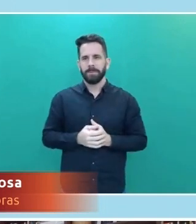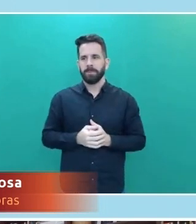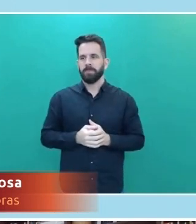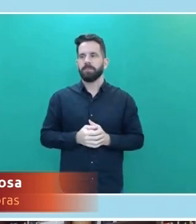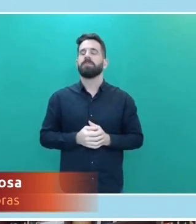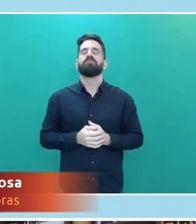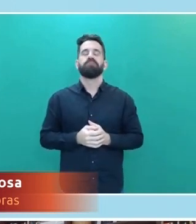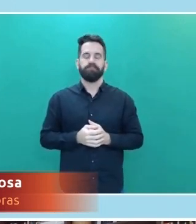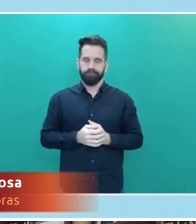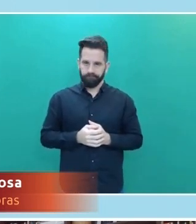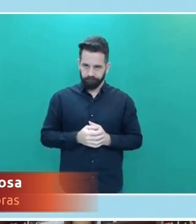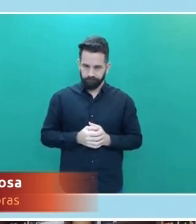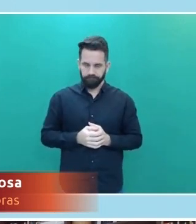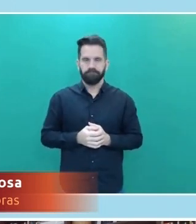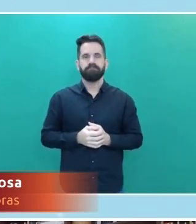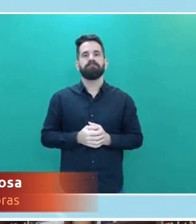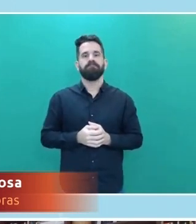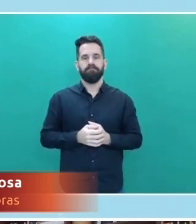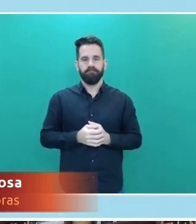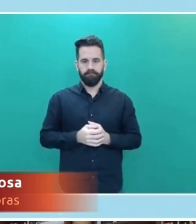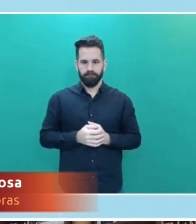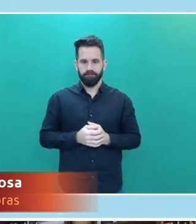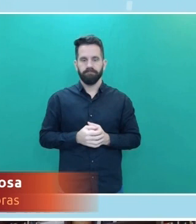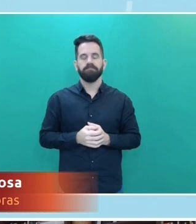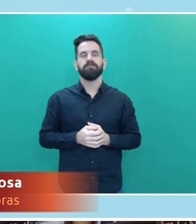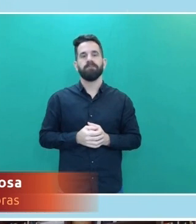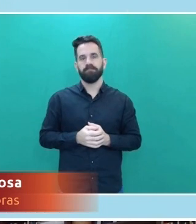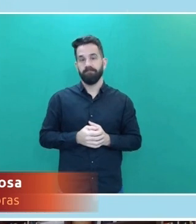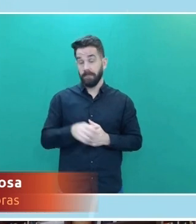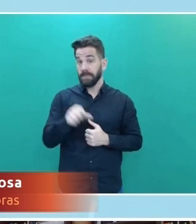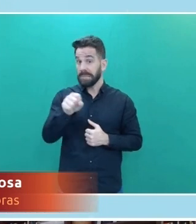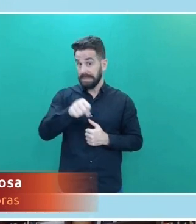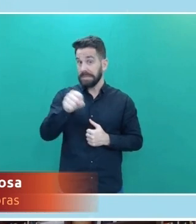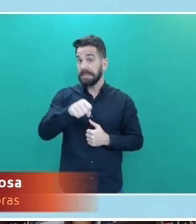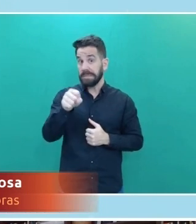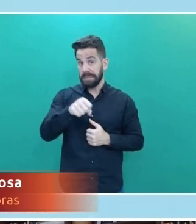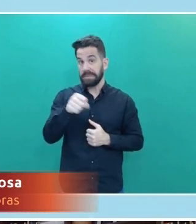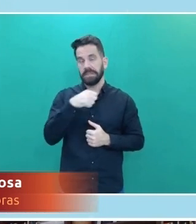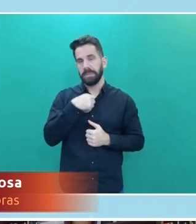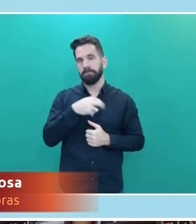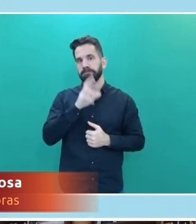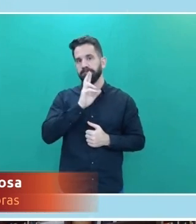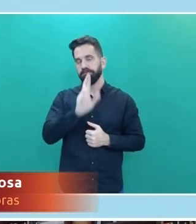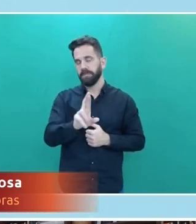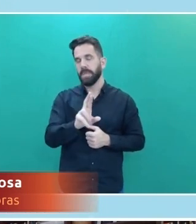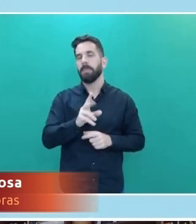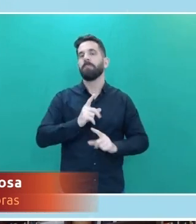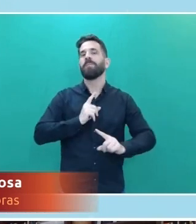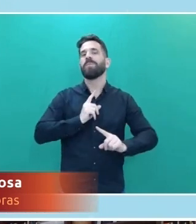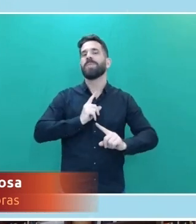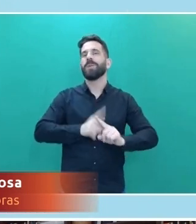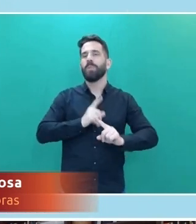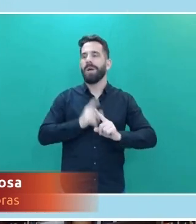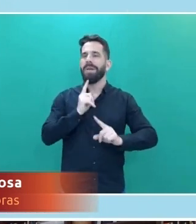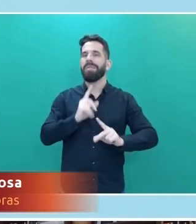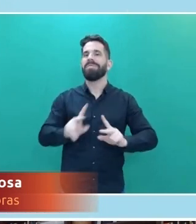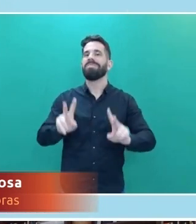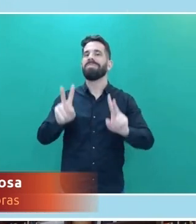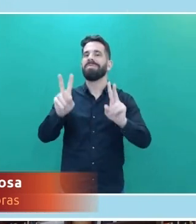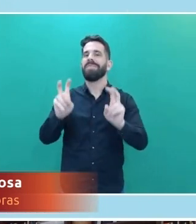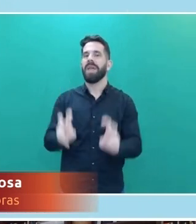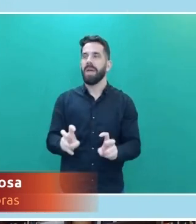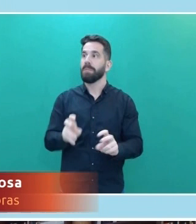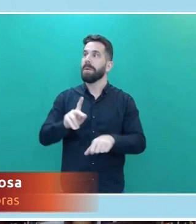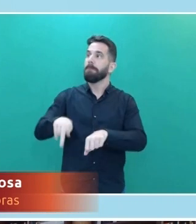Sim, né, em relação à sua resposta, porque os temas que interessam as nações